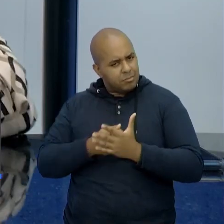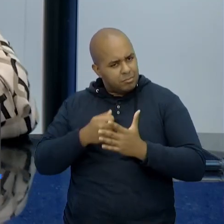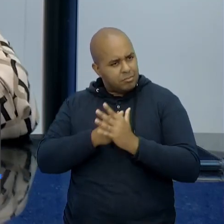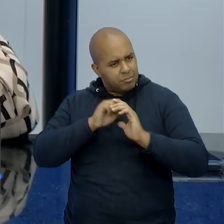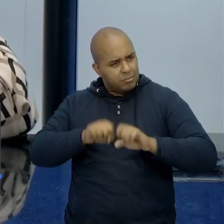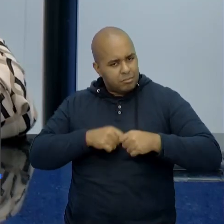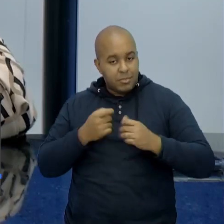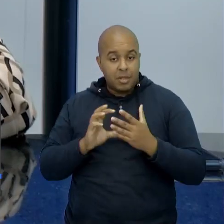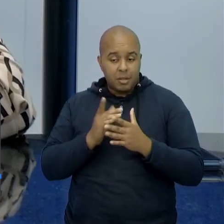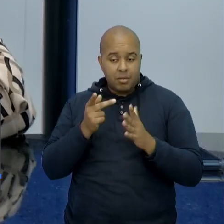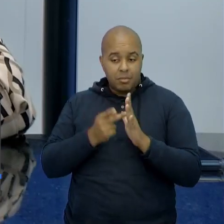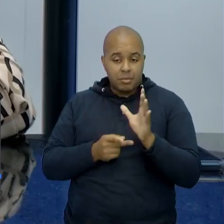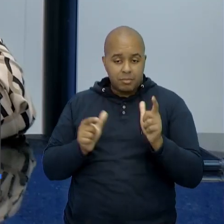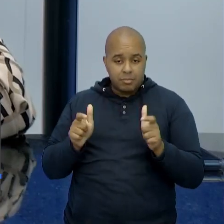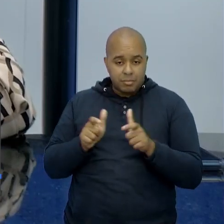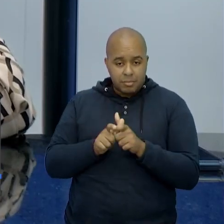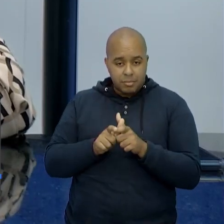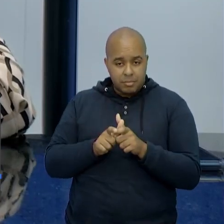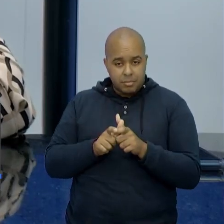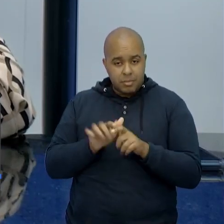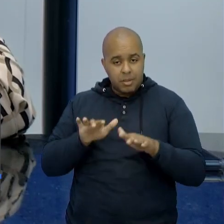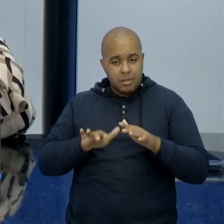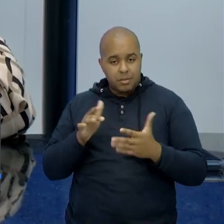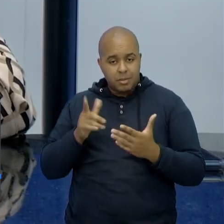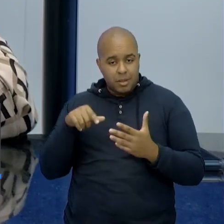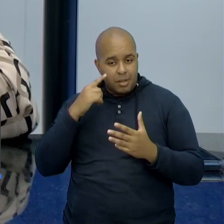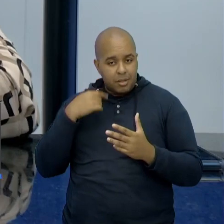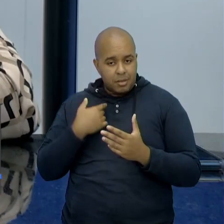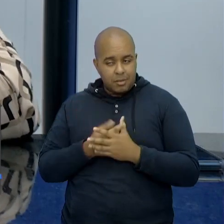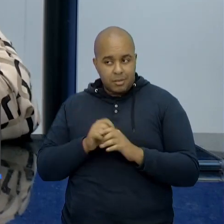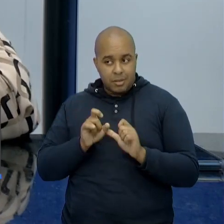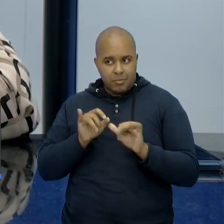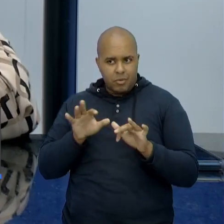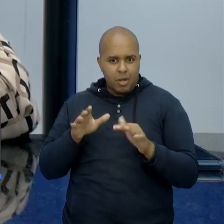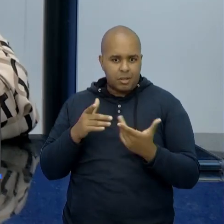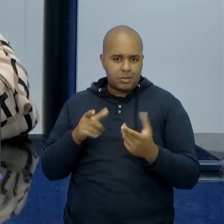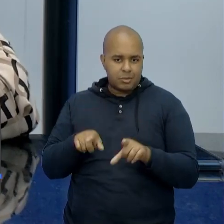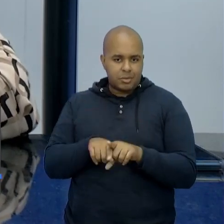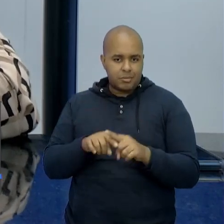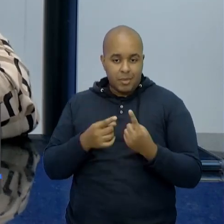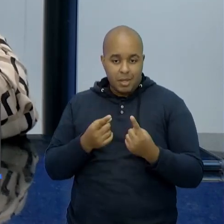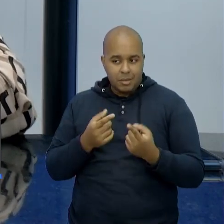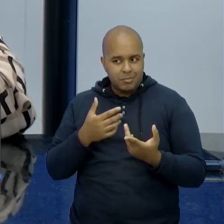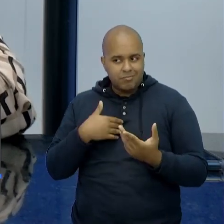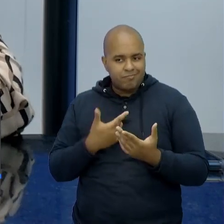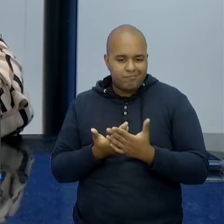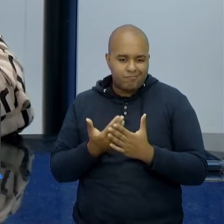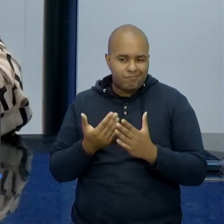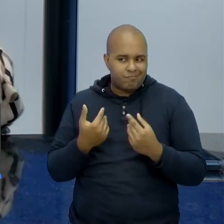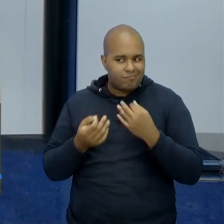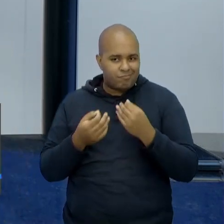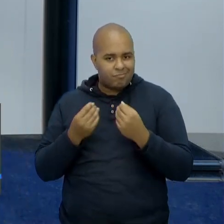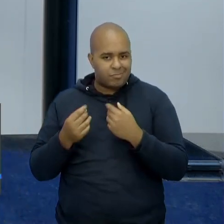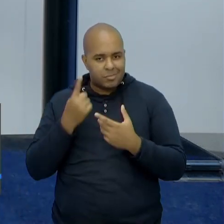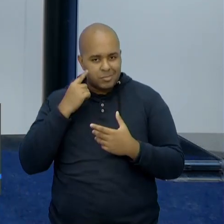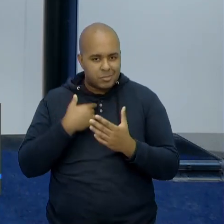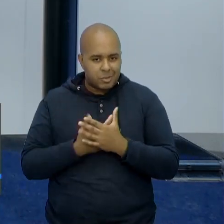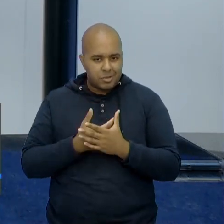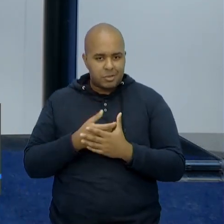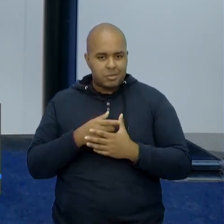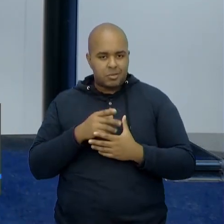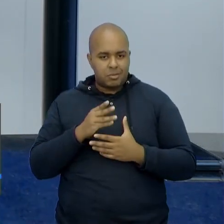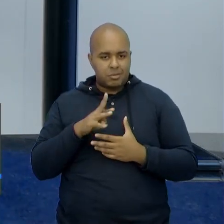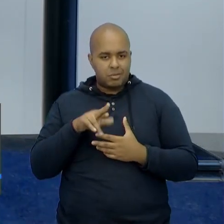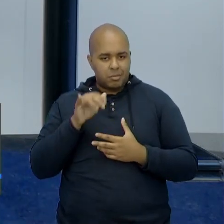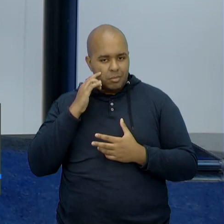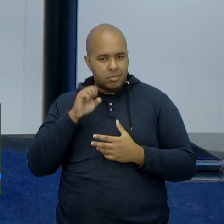Acontecem projetinhos pequenos e que às vezes são até divulgados e não passa de um greenwashing,